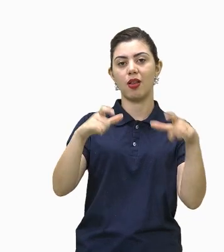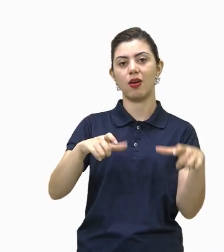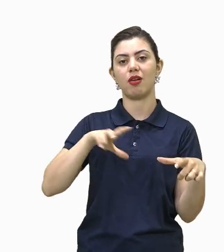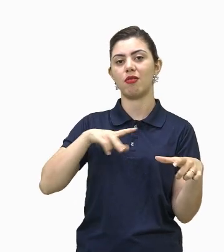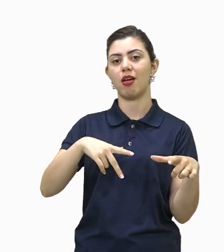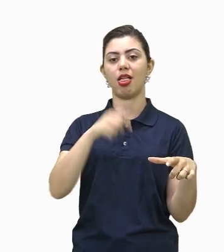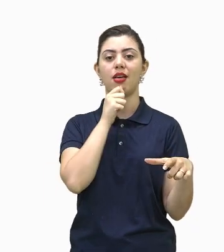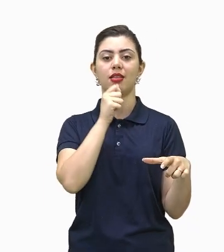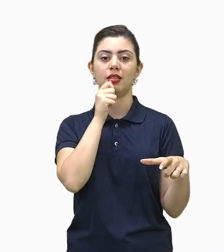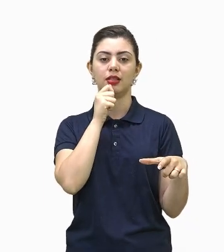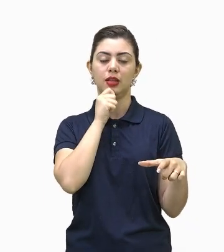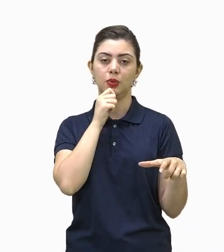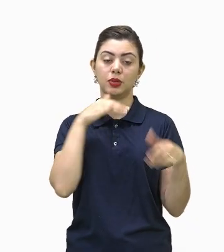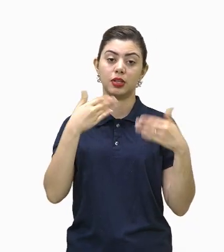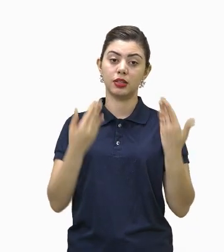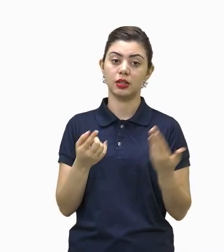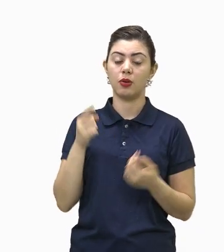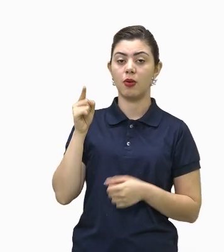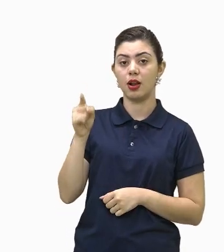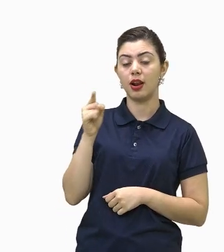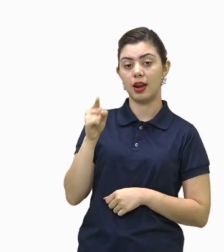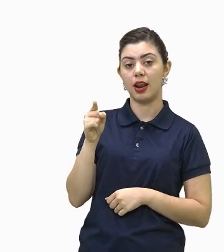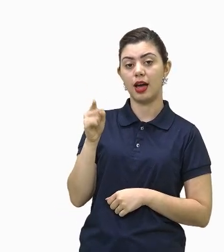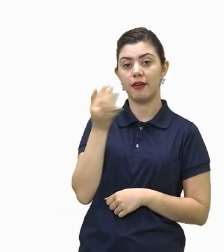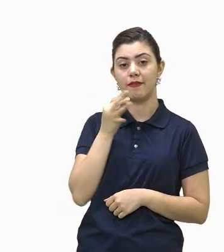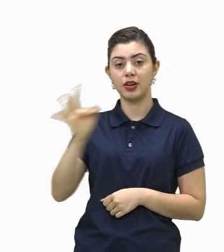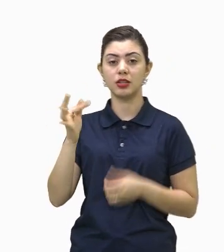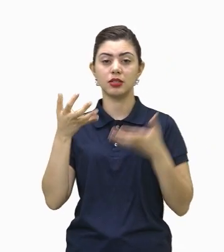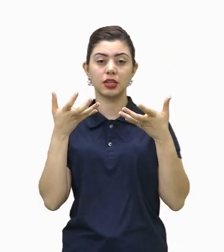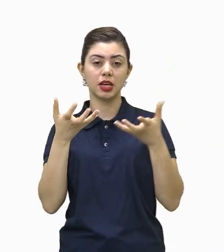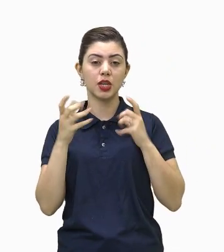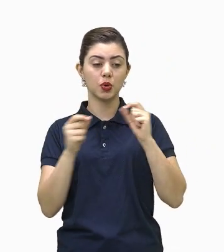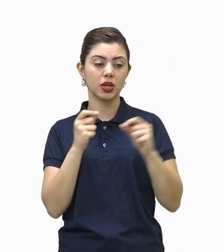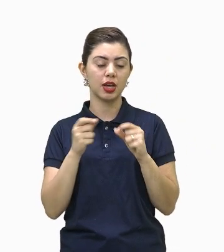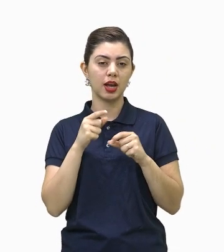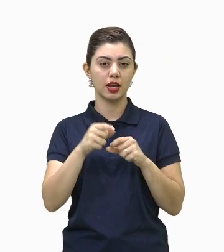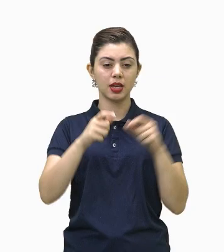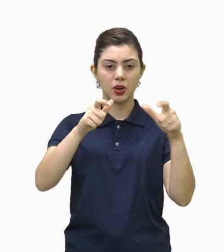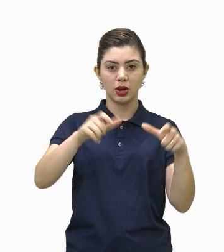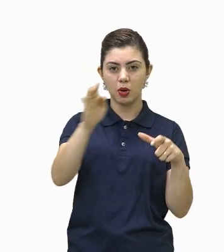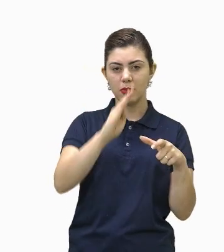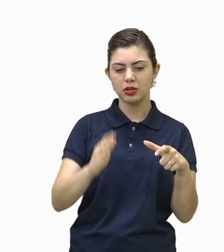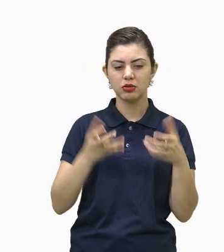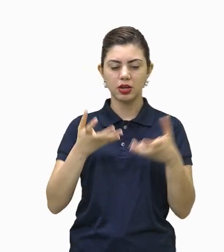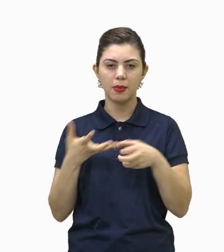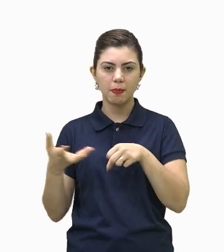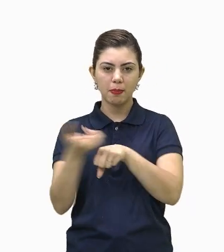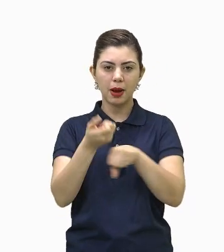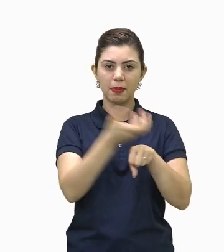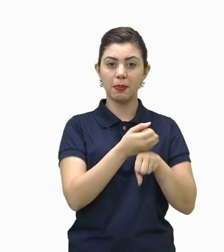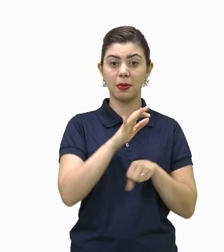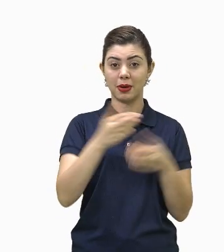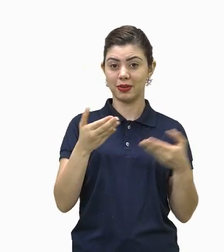era conquistar terras no Brasil. Exatamente por isso, então, acompanhe nosso VT.